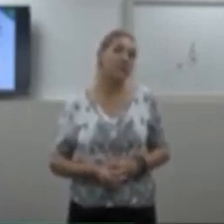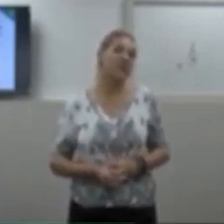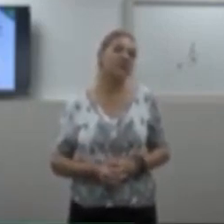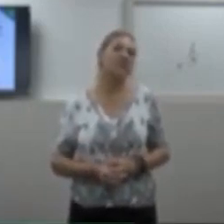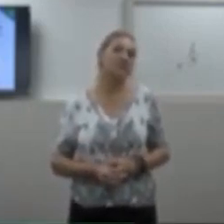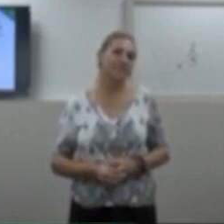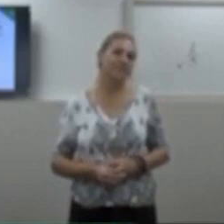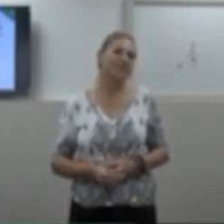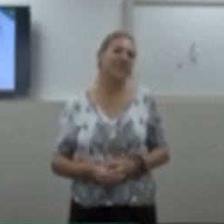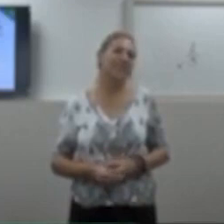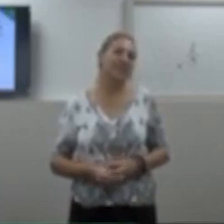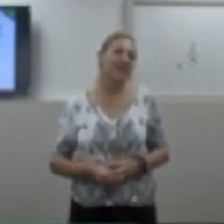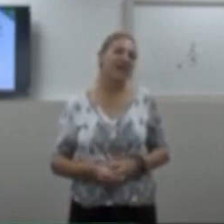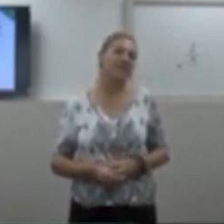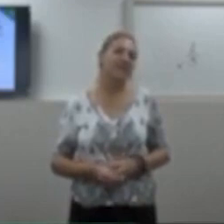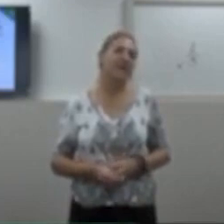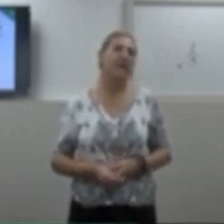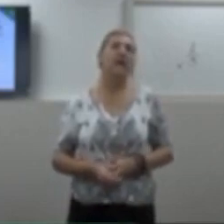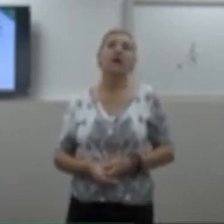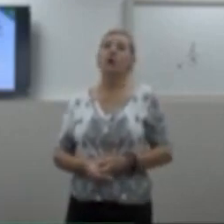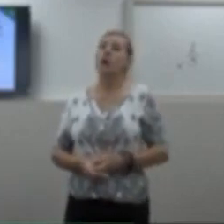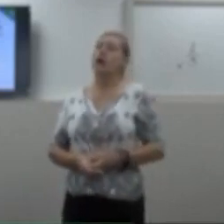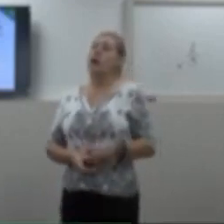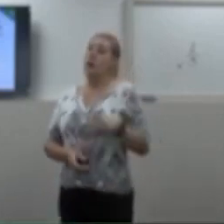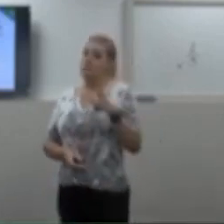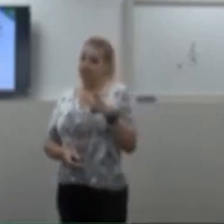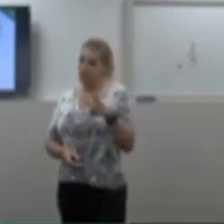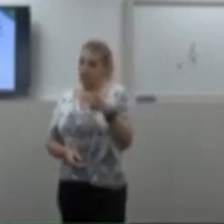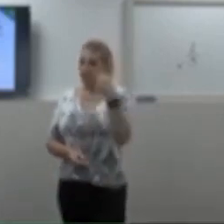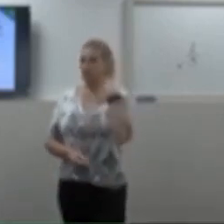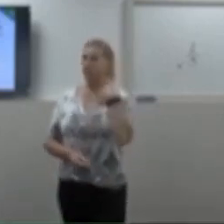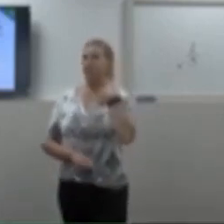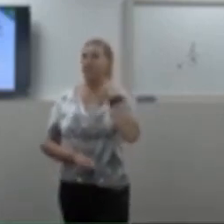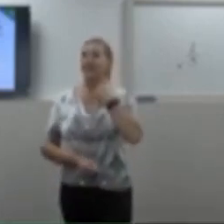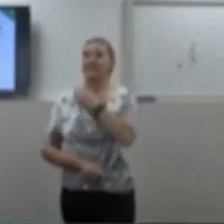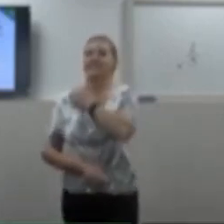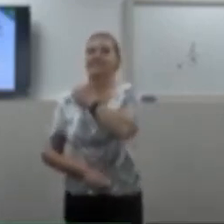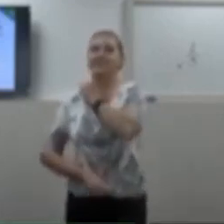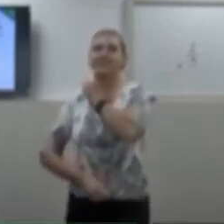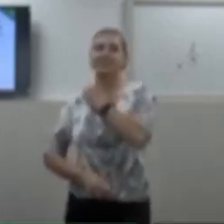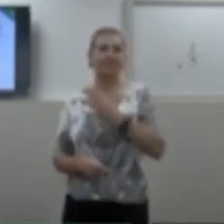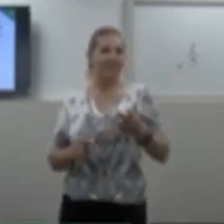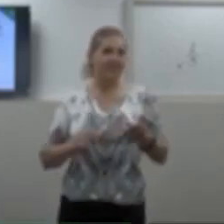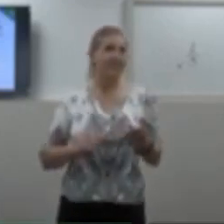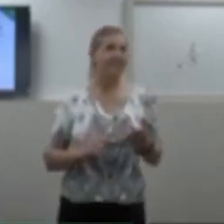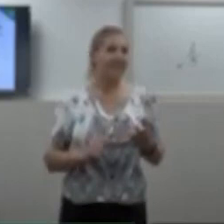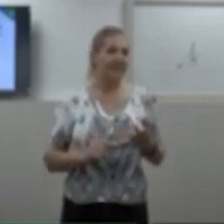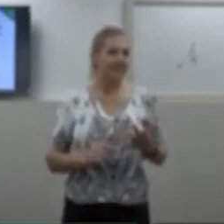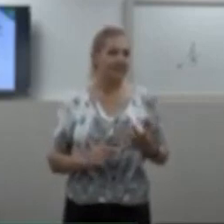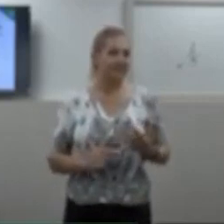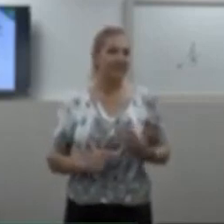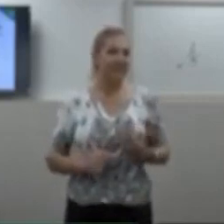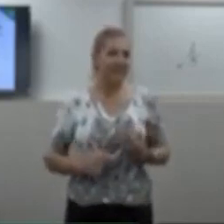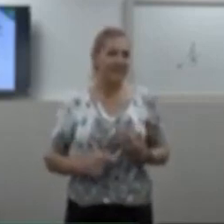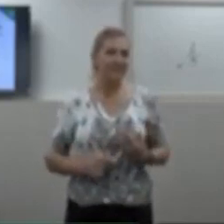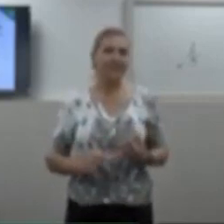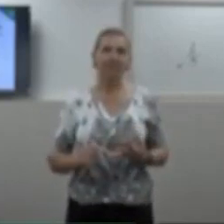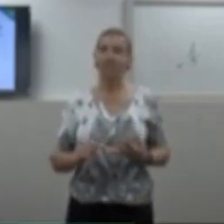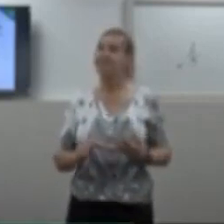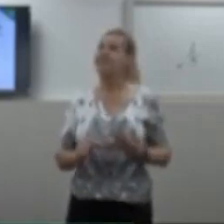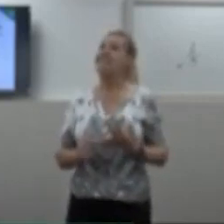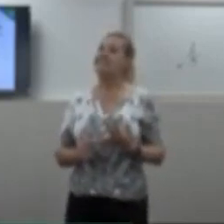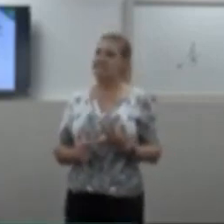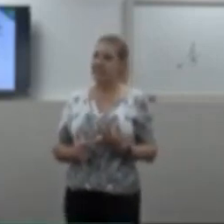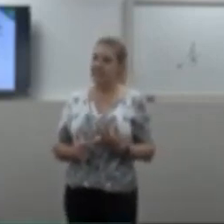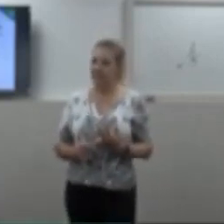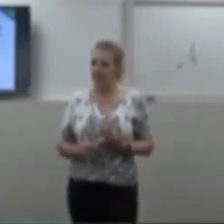palavras eu não conheço. Não é verdade. Mas dúzia você conhece. Centena,